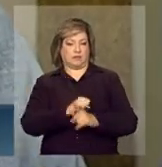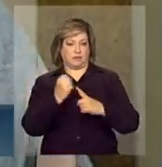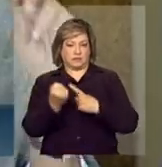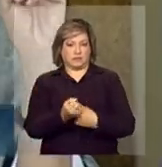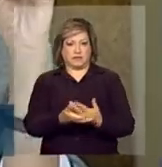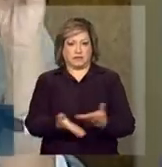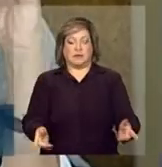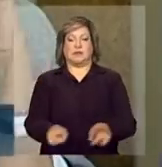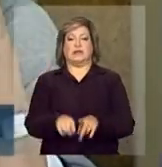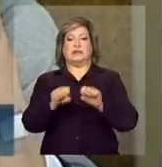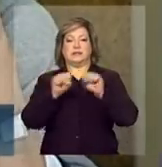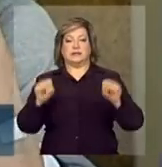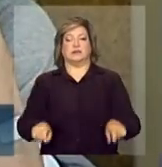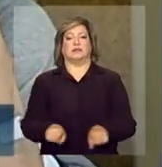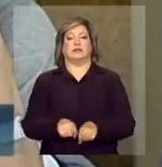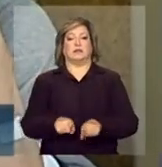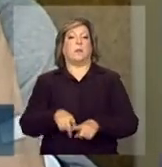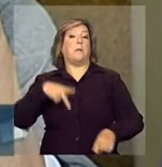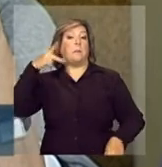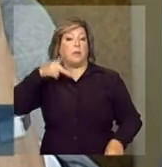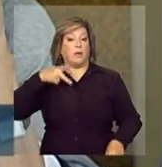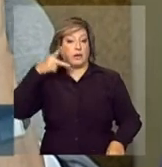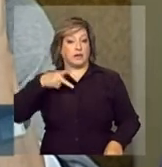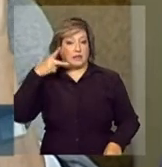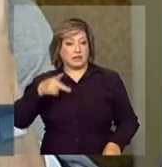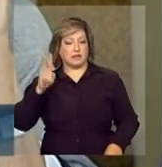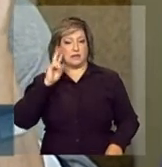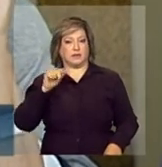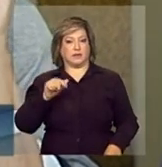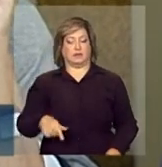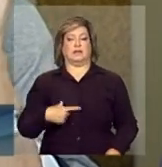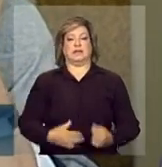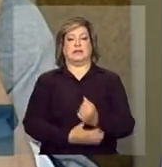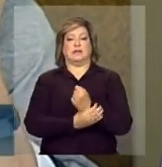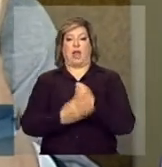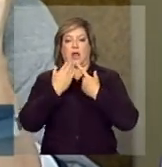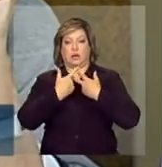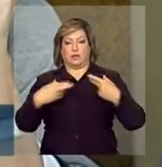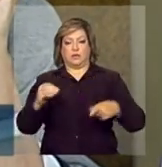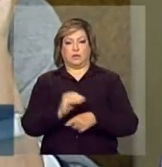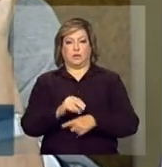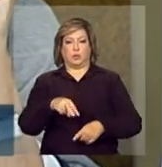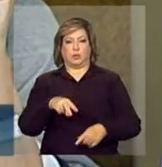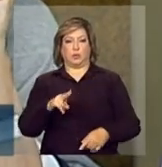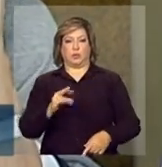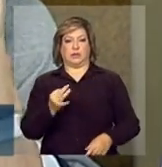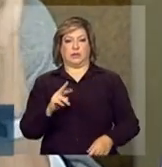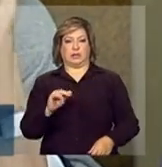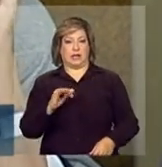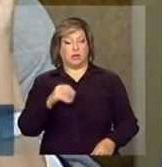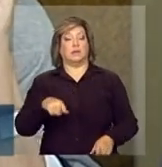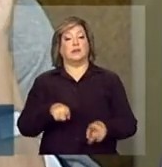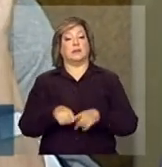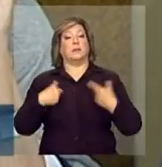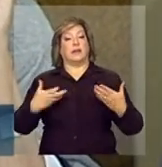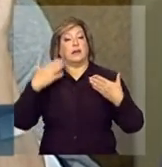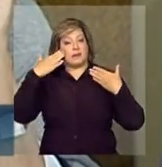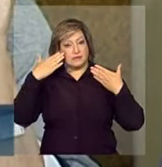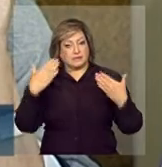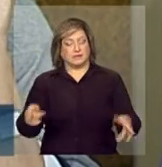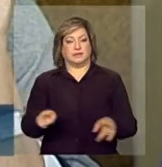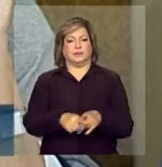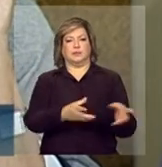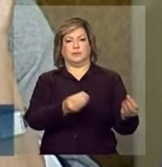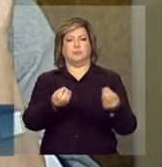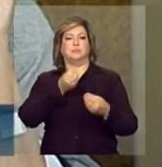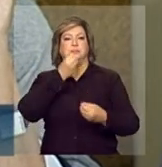do sistema e da política de segurança alimentar e nutricional. Também quero agradecer a substantiva